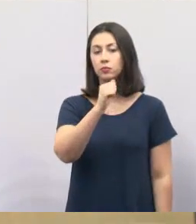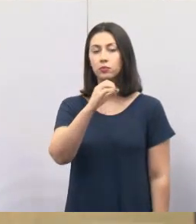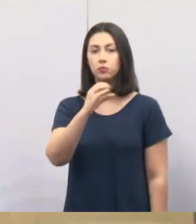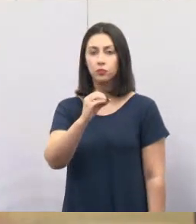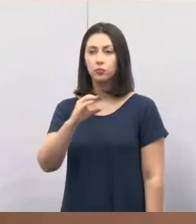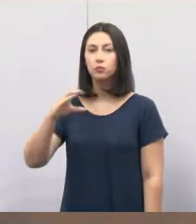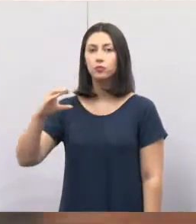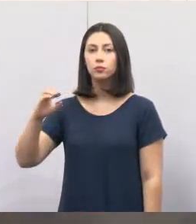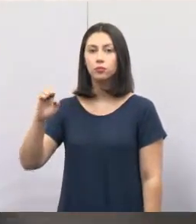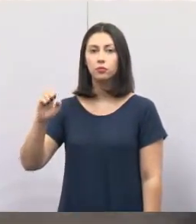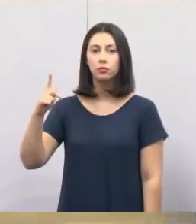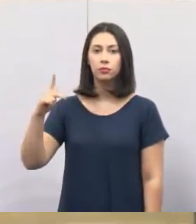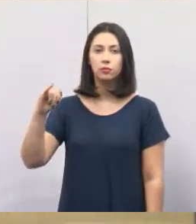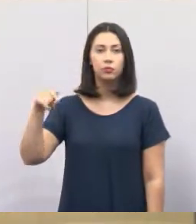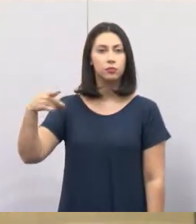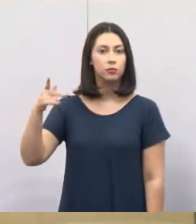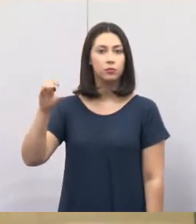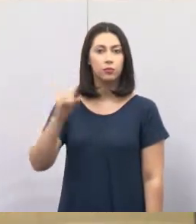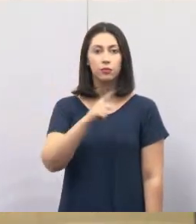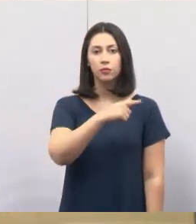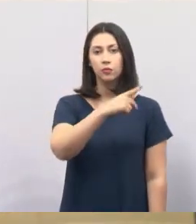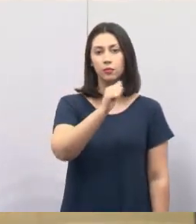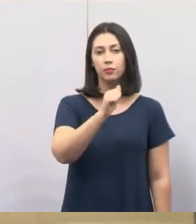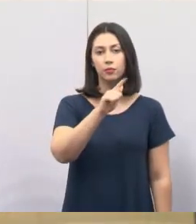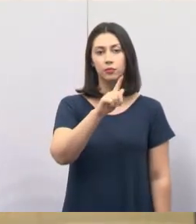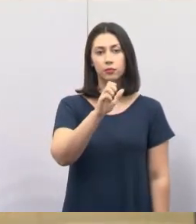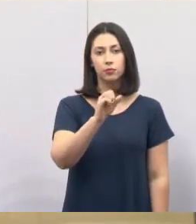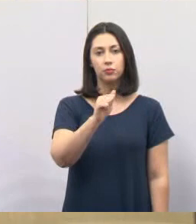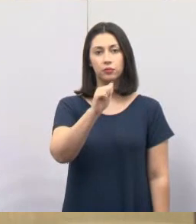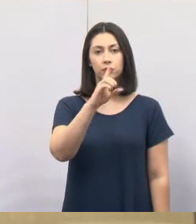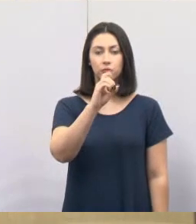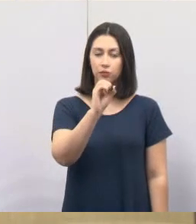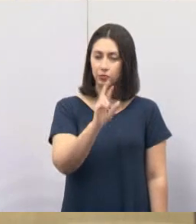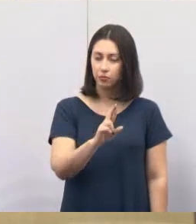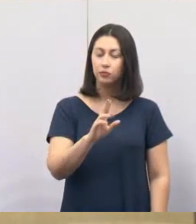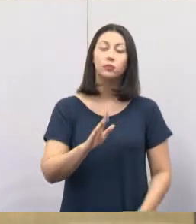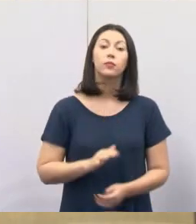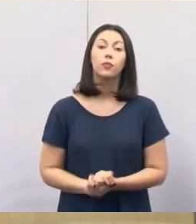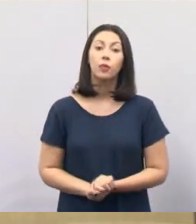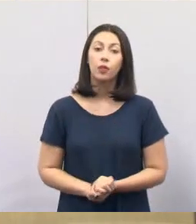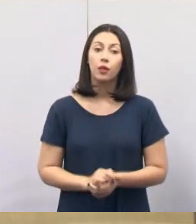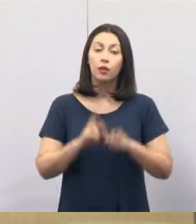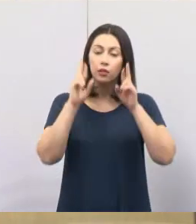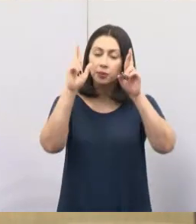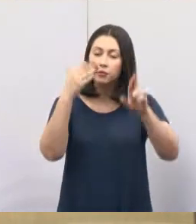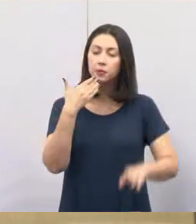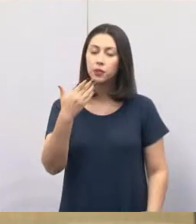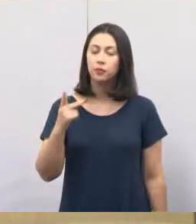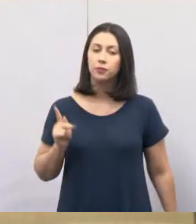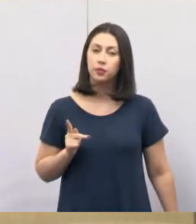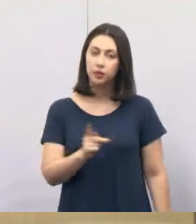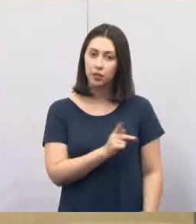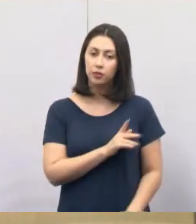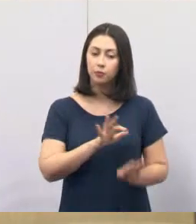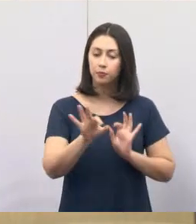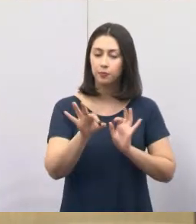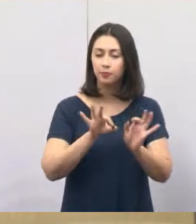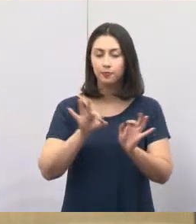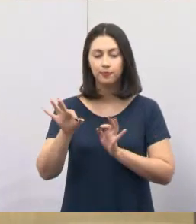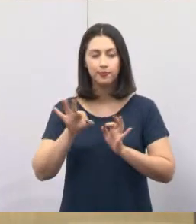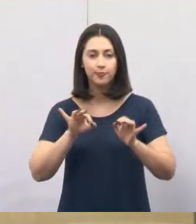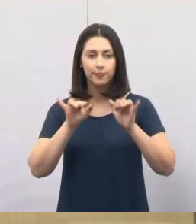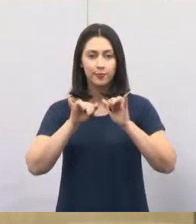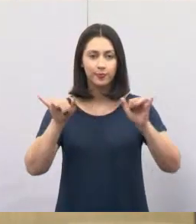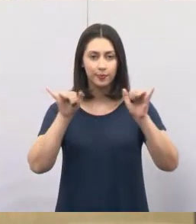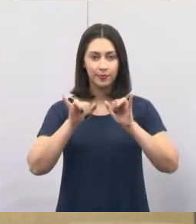Conquista, Cepinho e Pagador de Andrade. Feito esse registro, respeitosamente, requeremos a presidência dessa casa que seja adotada as providências